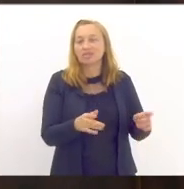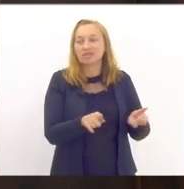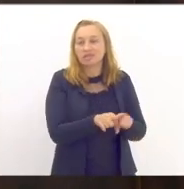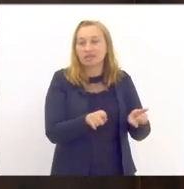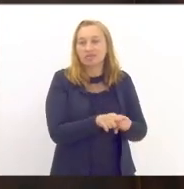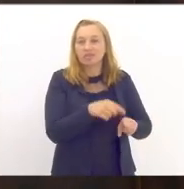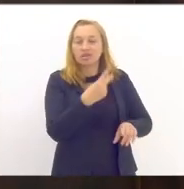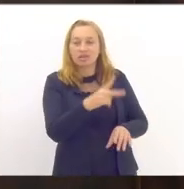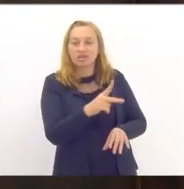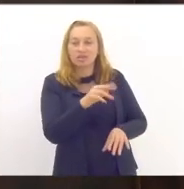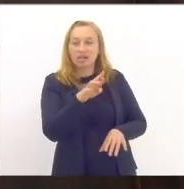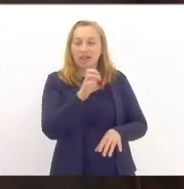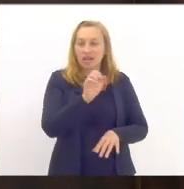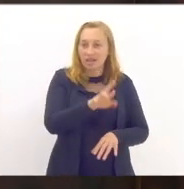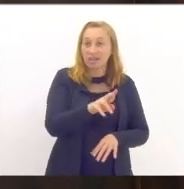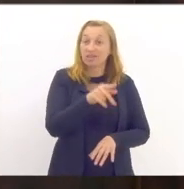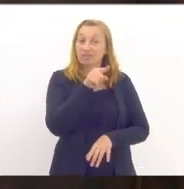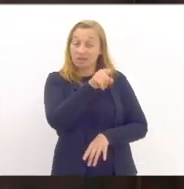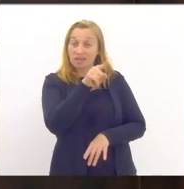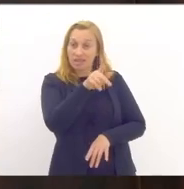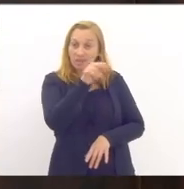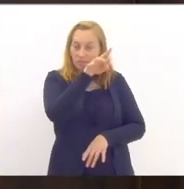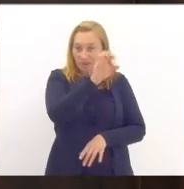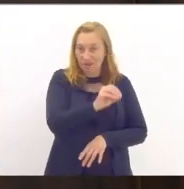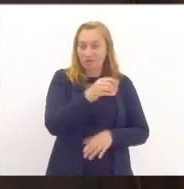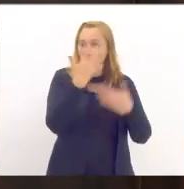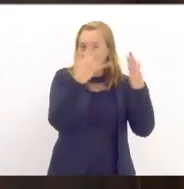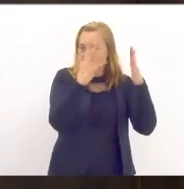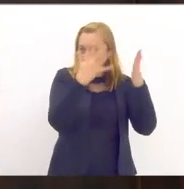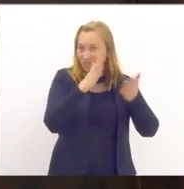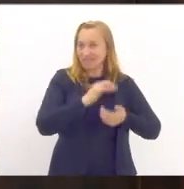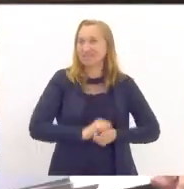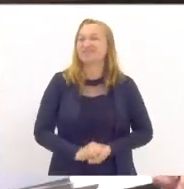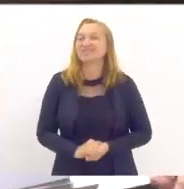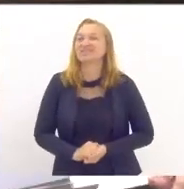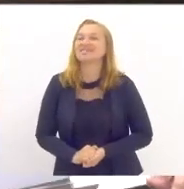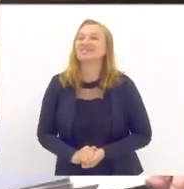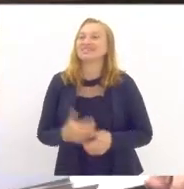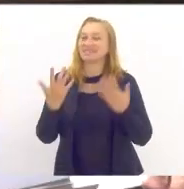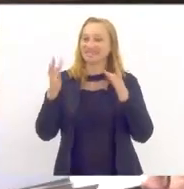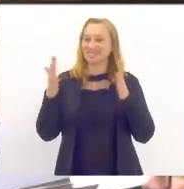seu caráter. Esse é você, Pedro Figueiredo. Parabéns.